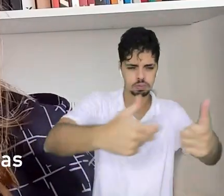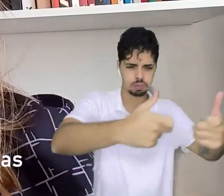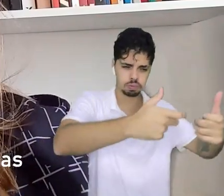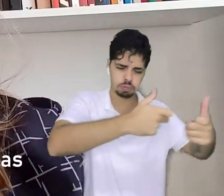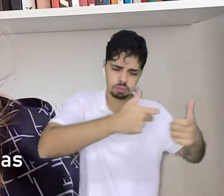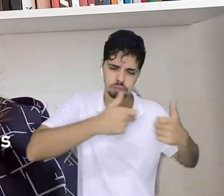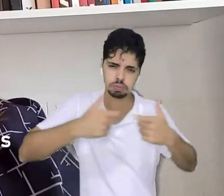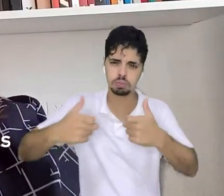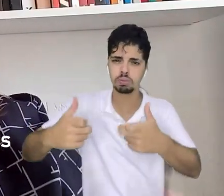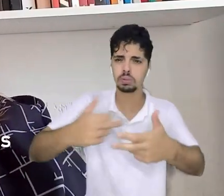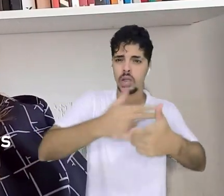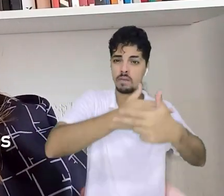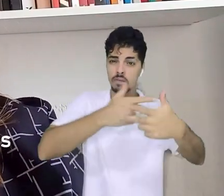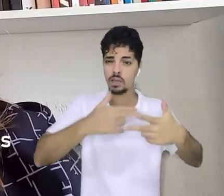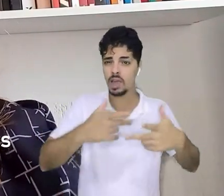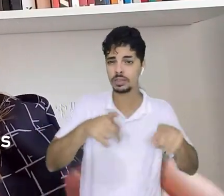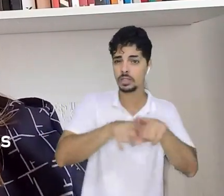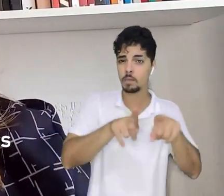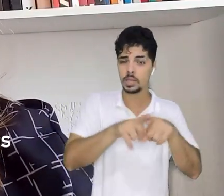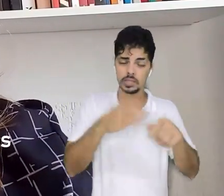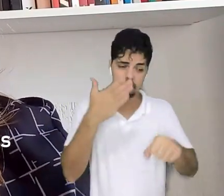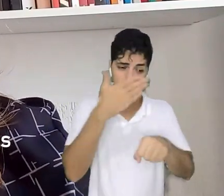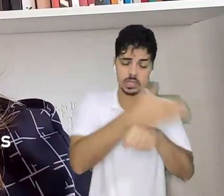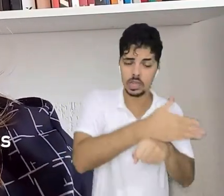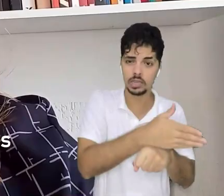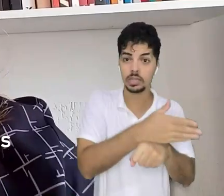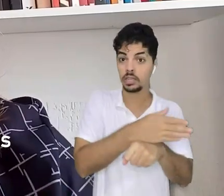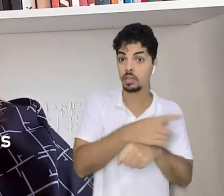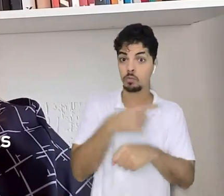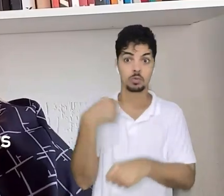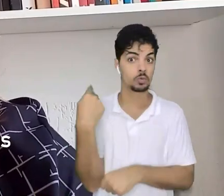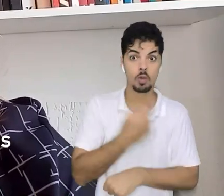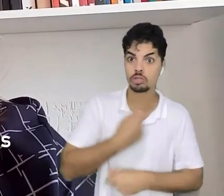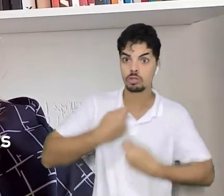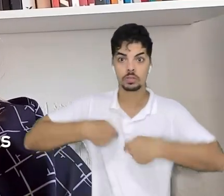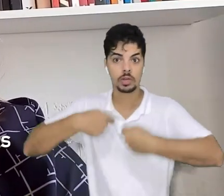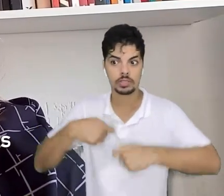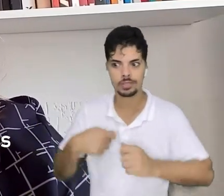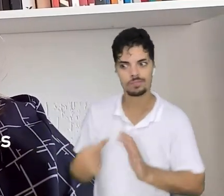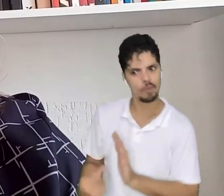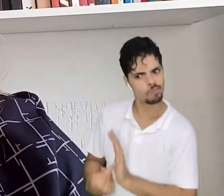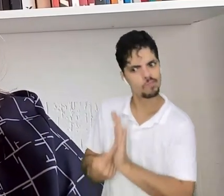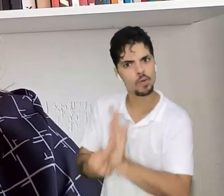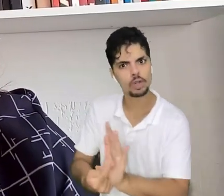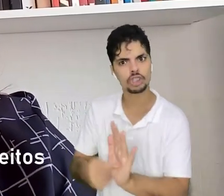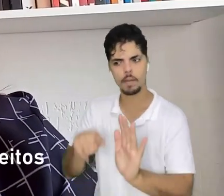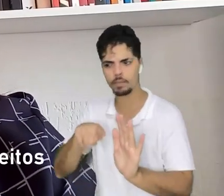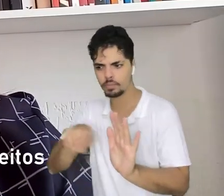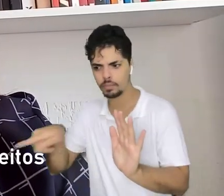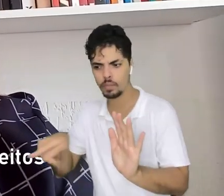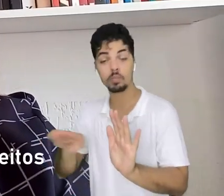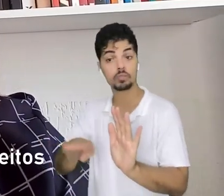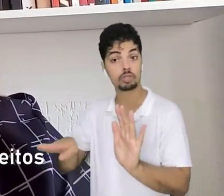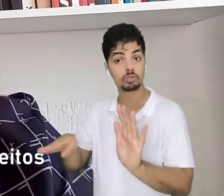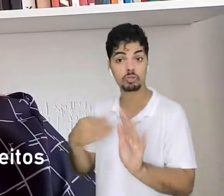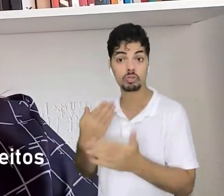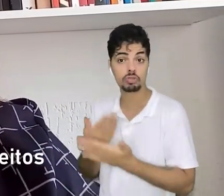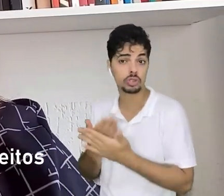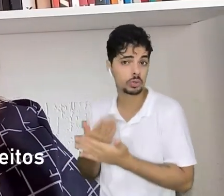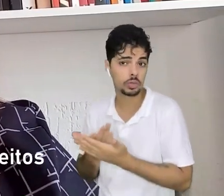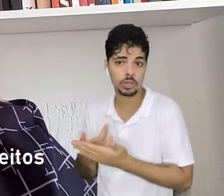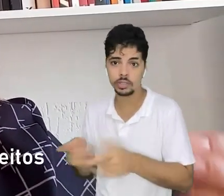independentes e nós precisamos evidenciar isso para os nossos alunos é importante